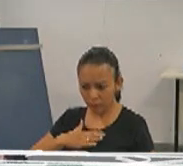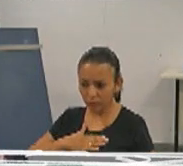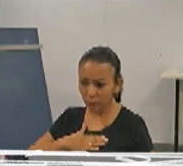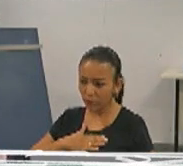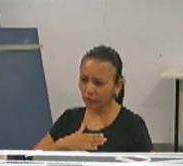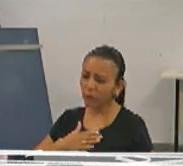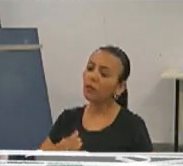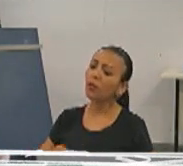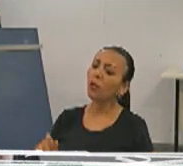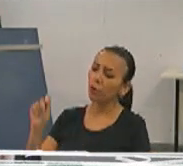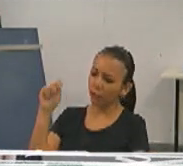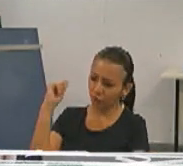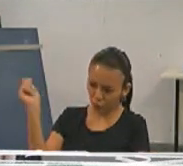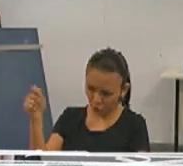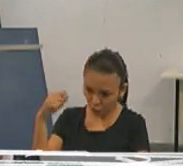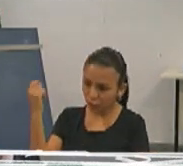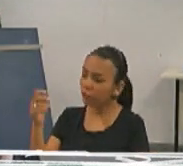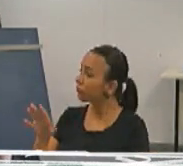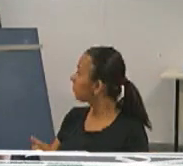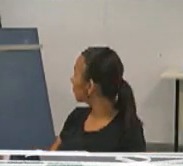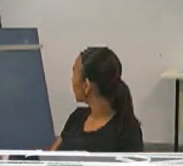também. Passa a favor.